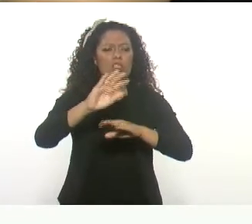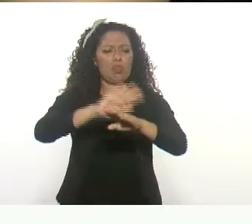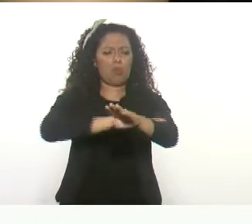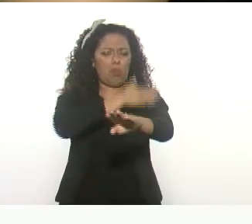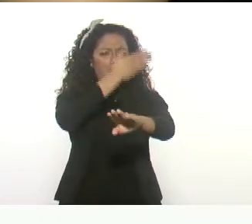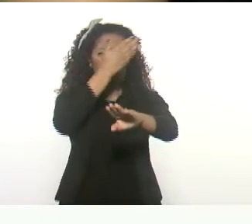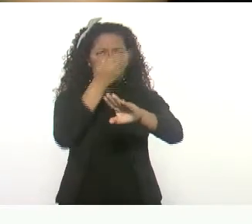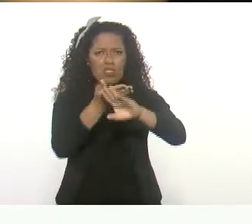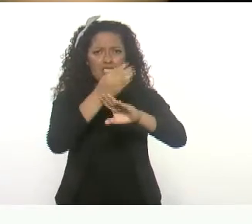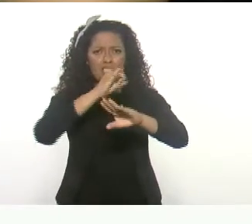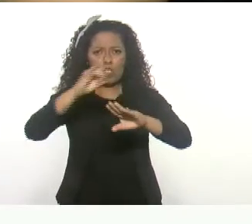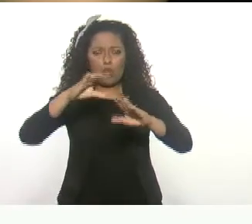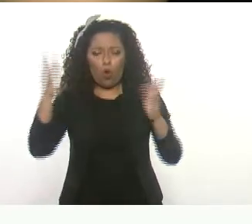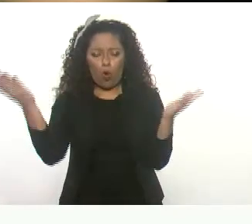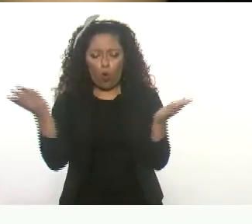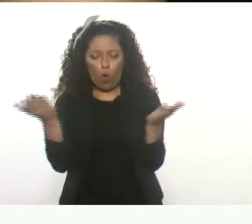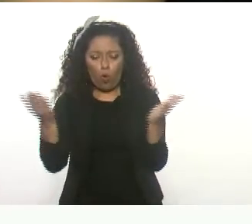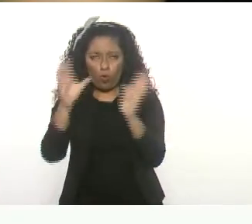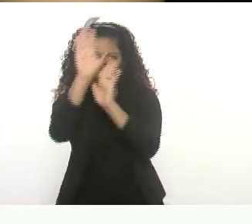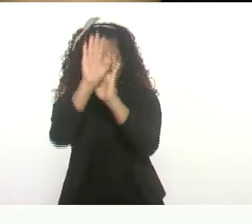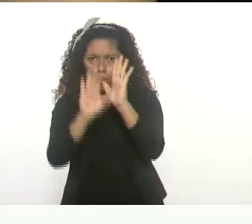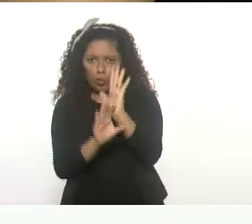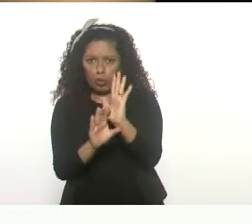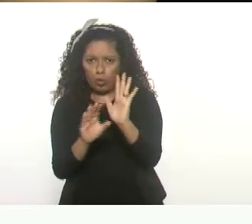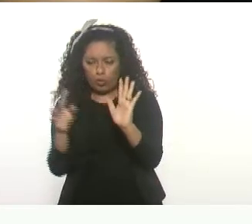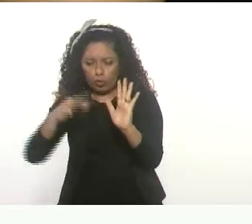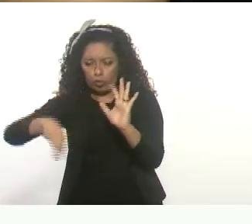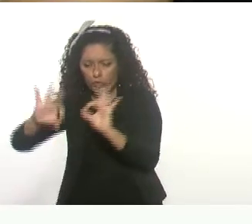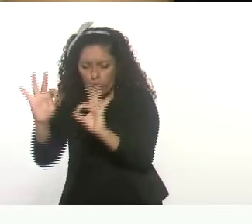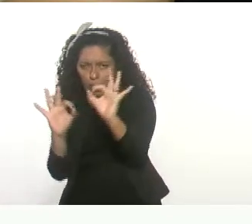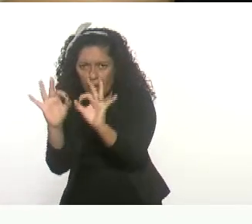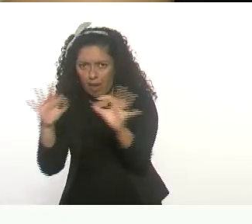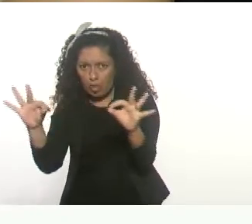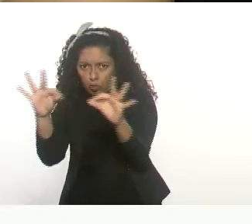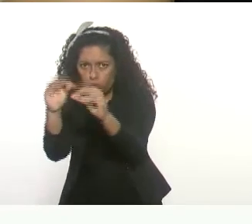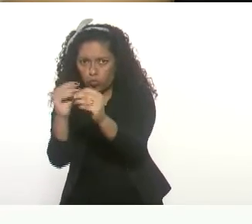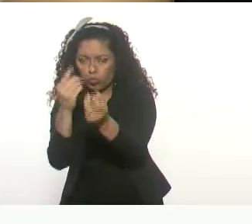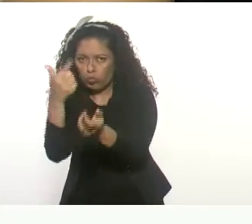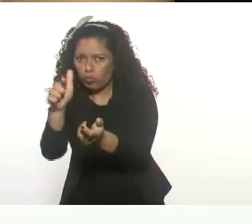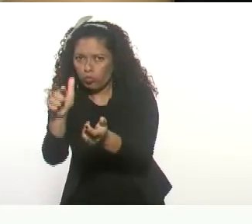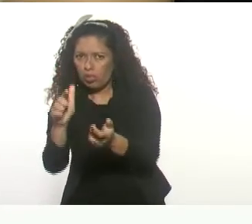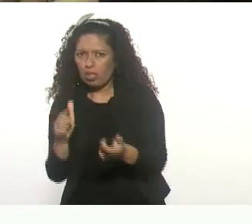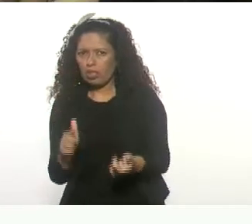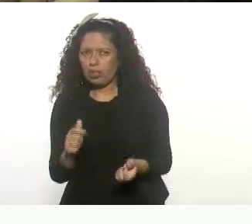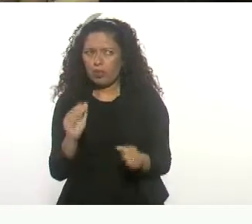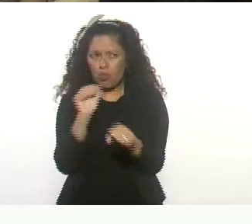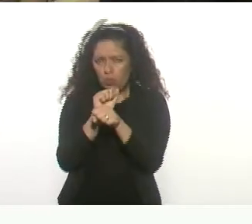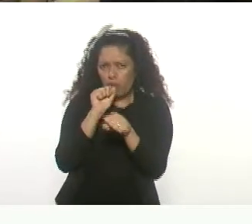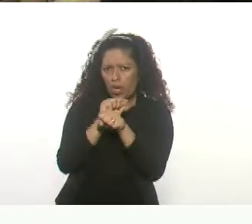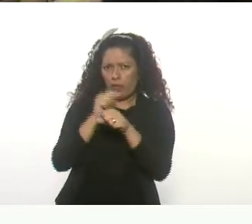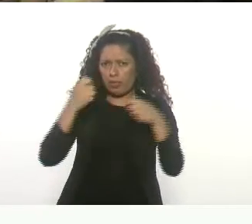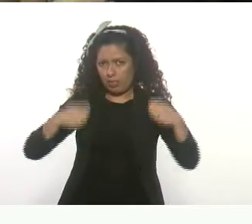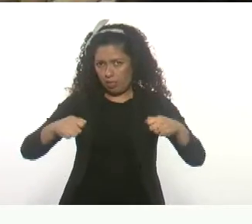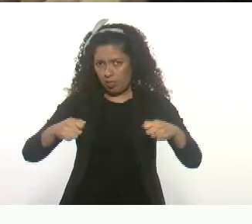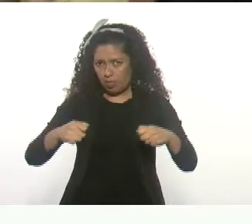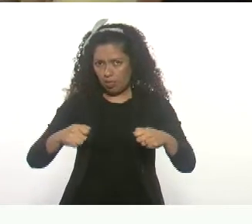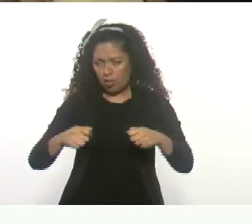devendo, ou tem que esperar o currículo para a gente conseguir avançar de uma forma mais completa? Eu acho que com certeza